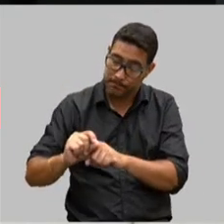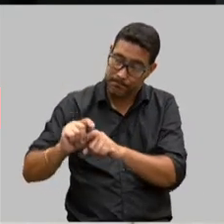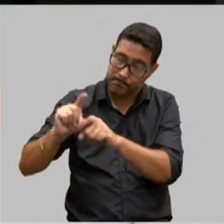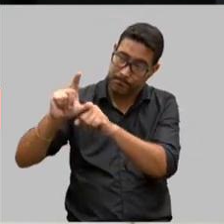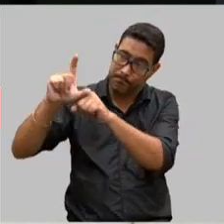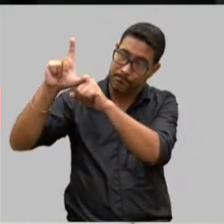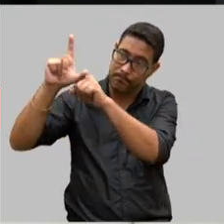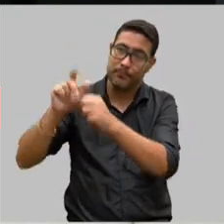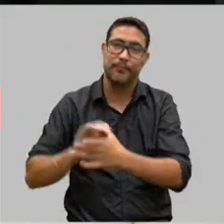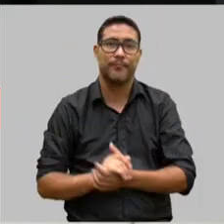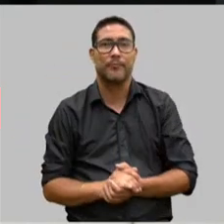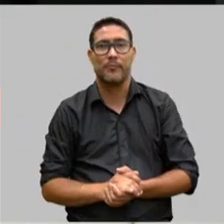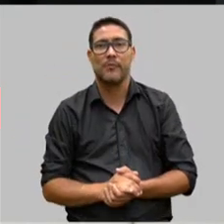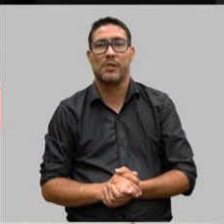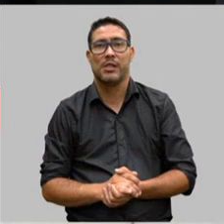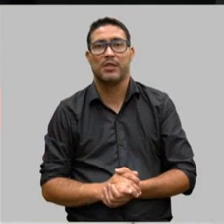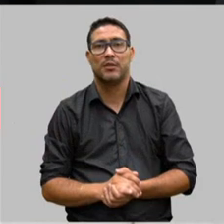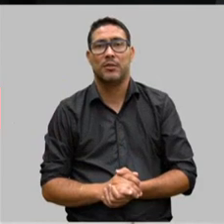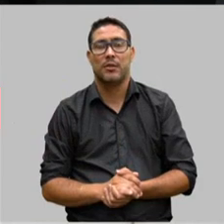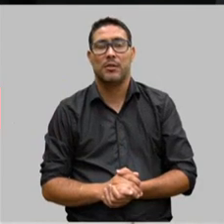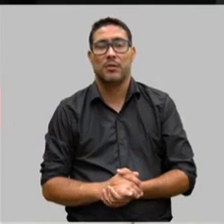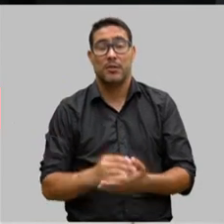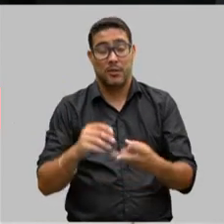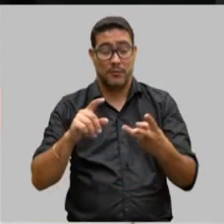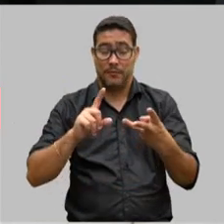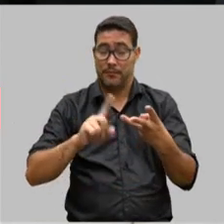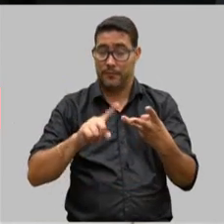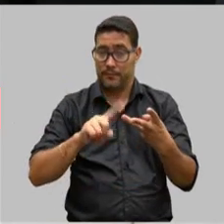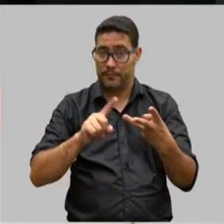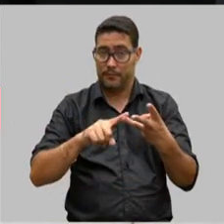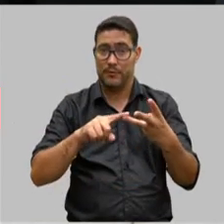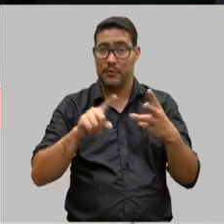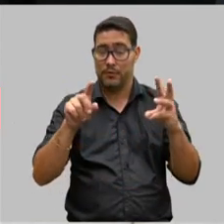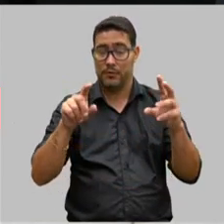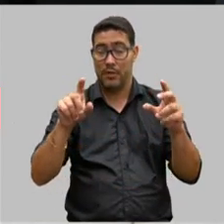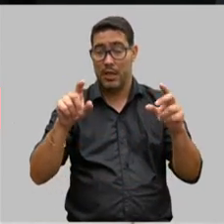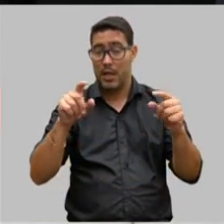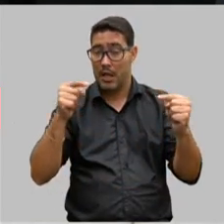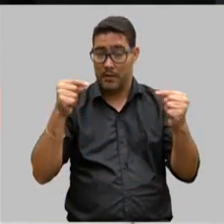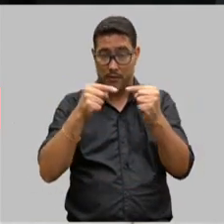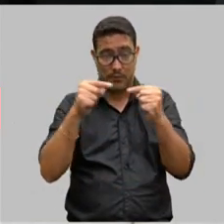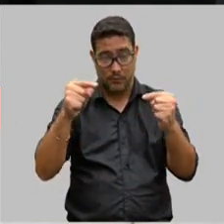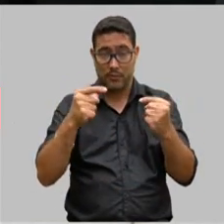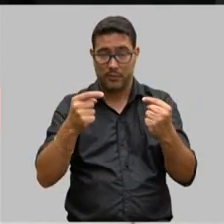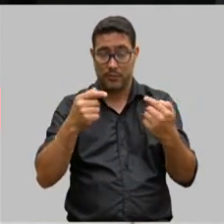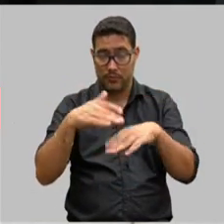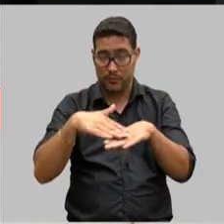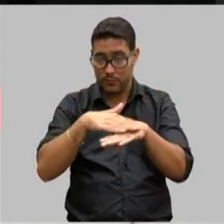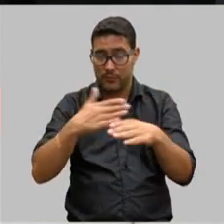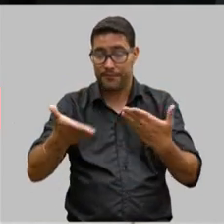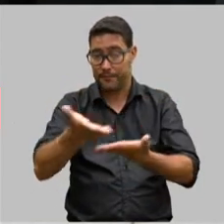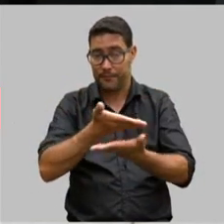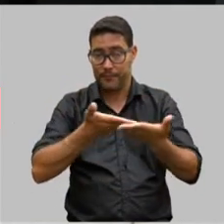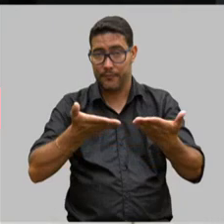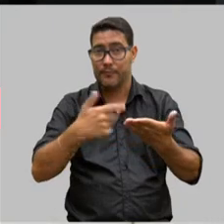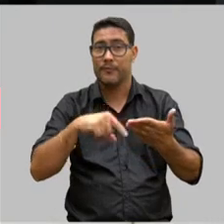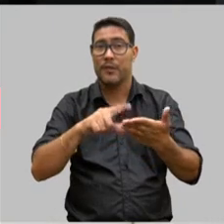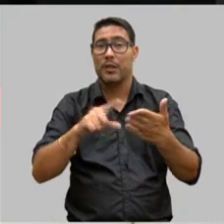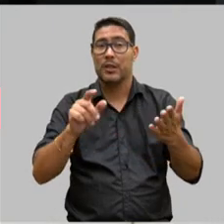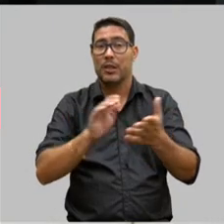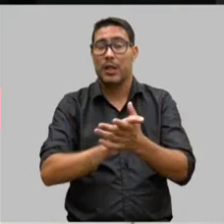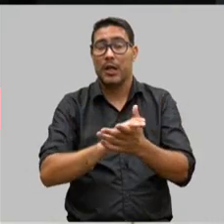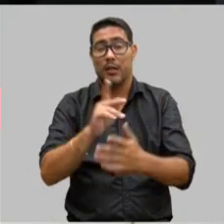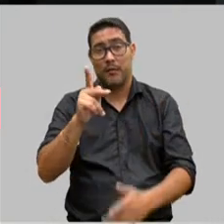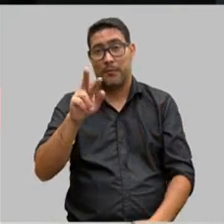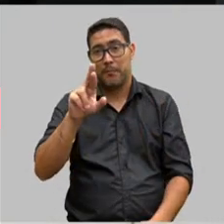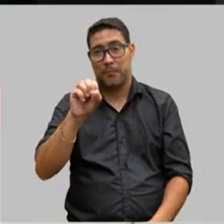Agora eu vou passar para a terceira parte da nossa conversa, que é sobre as projeções climáticas no estado de Minas